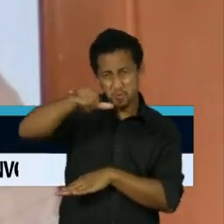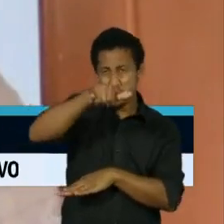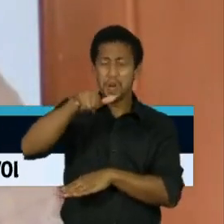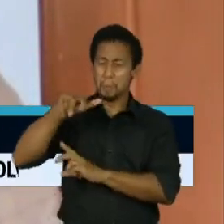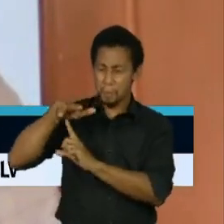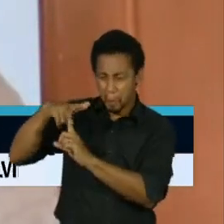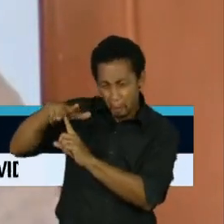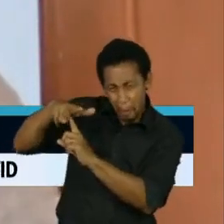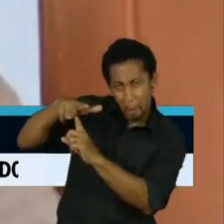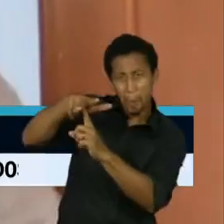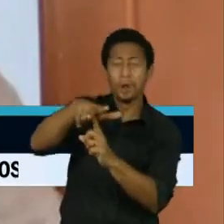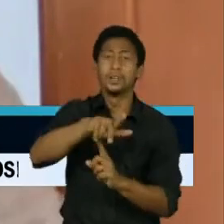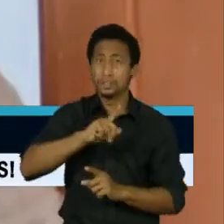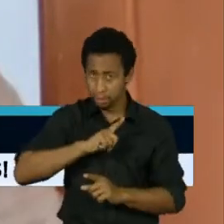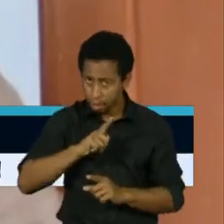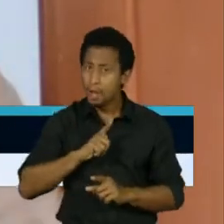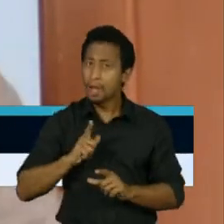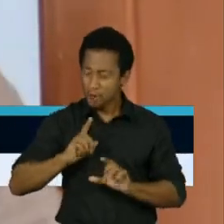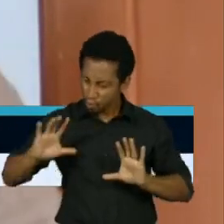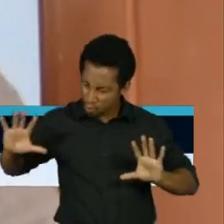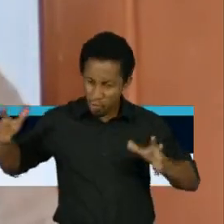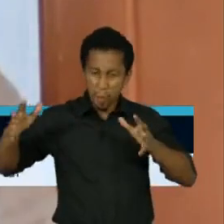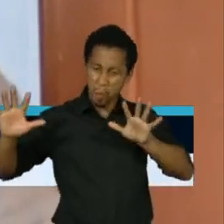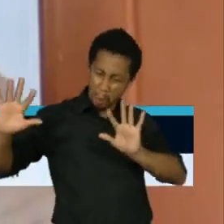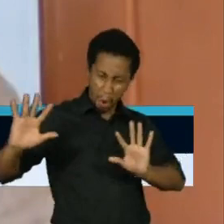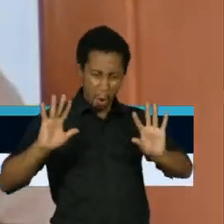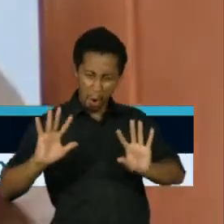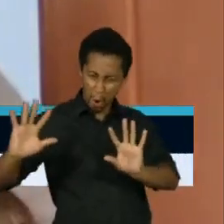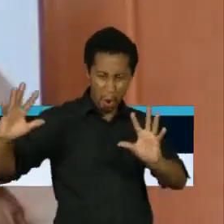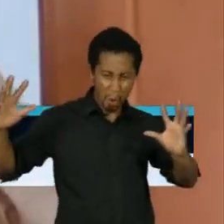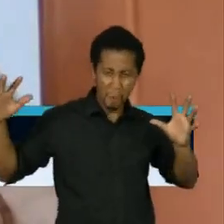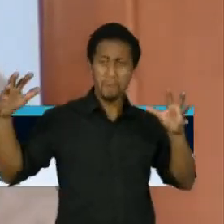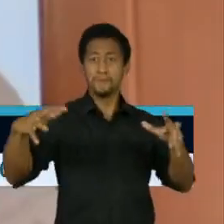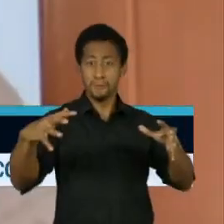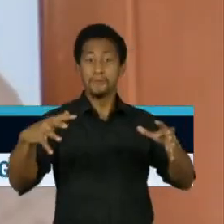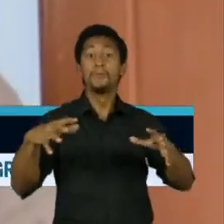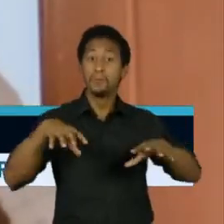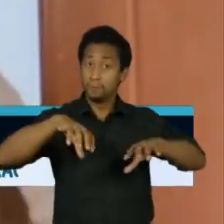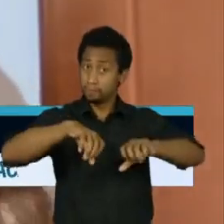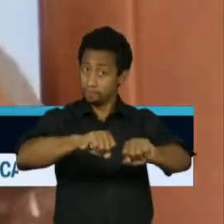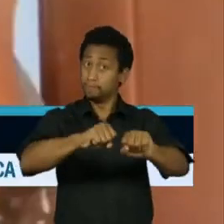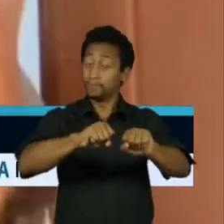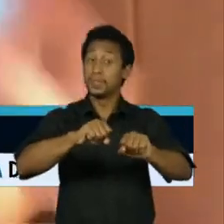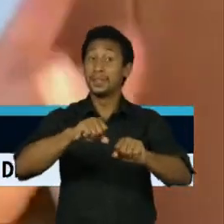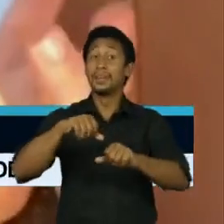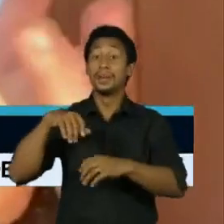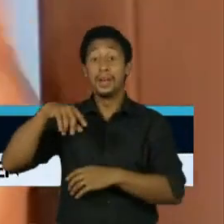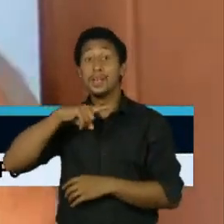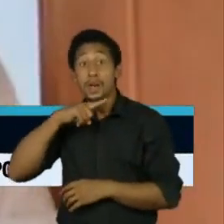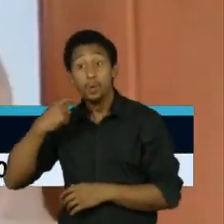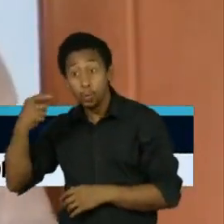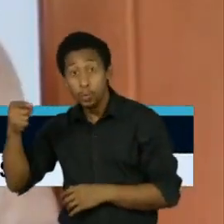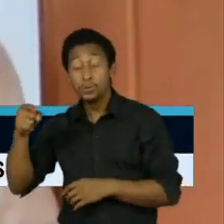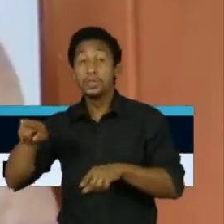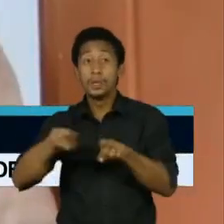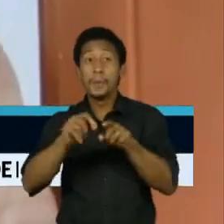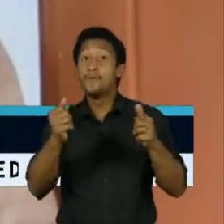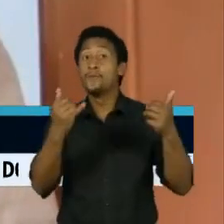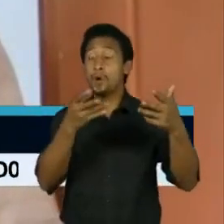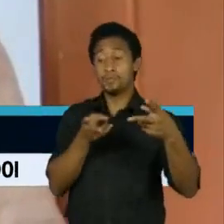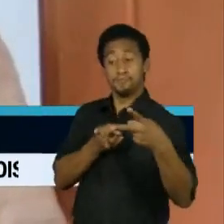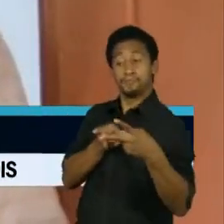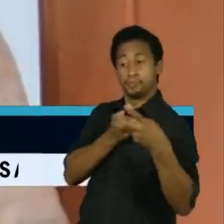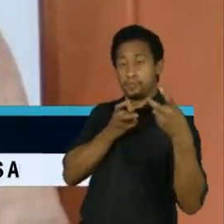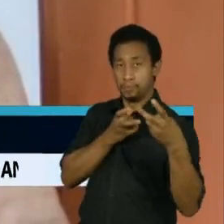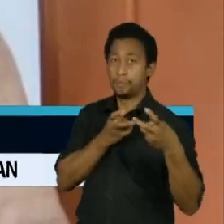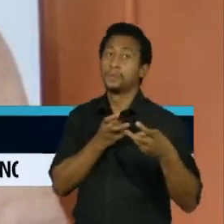de tentativa de criar uma opinião pública favorável, tanto no cenário interno quanto no cenário externo. Por fim, a gente